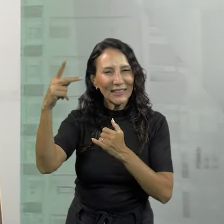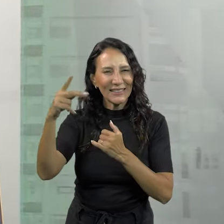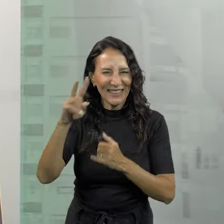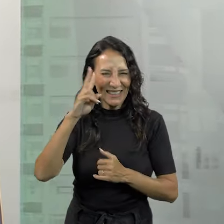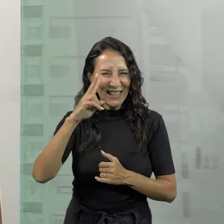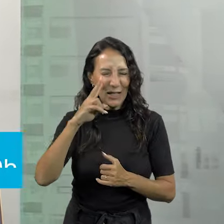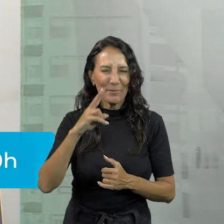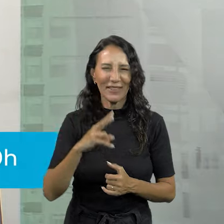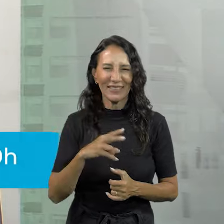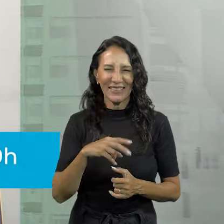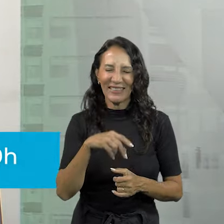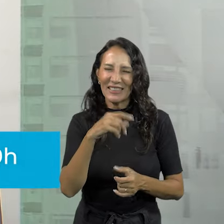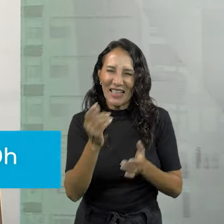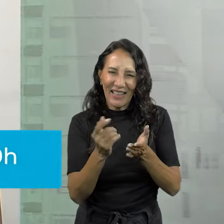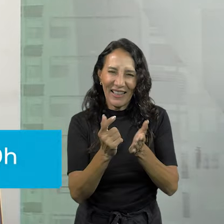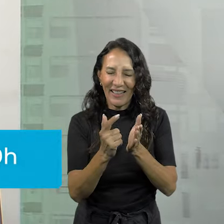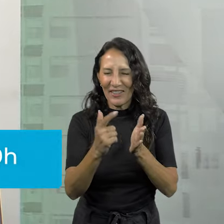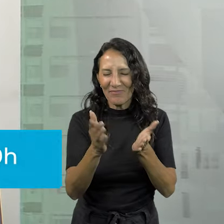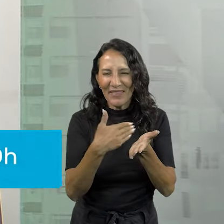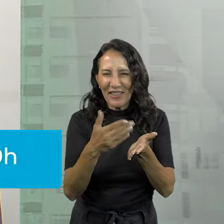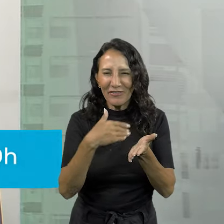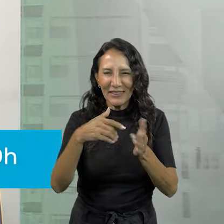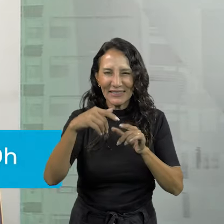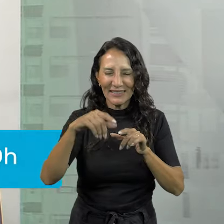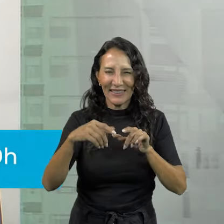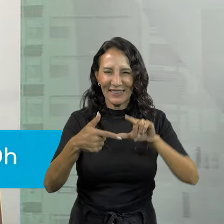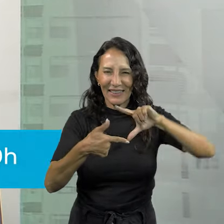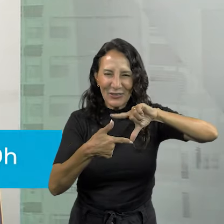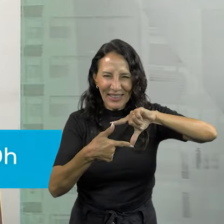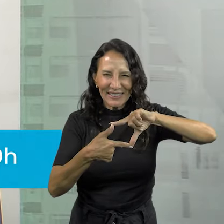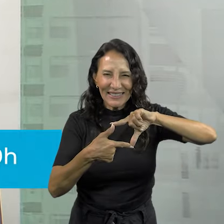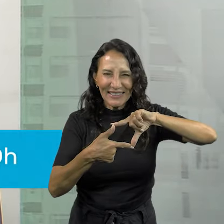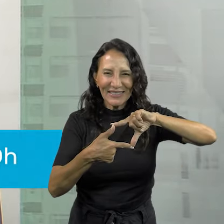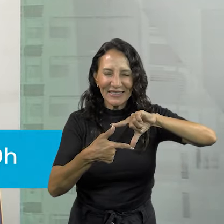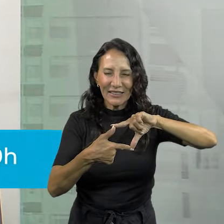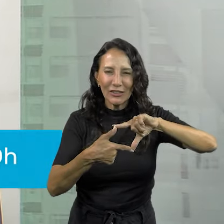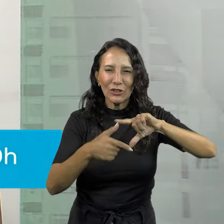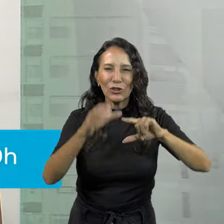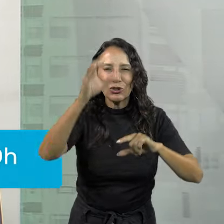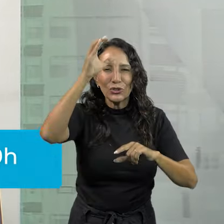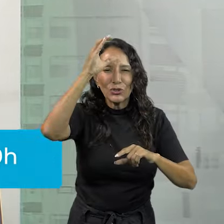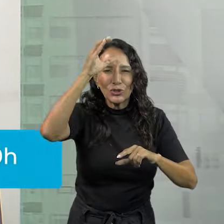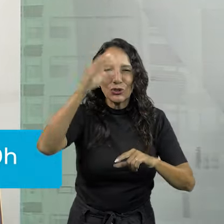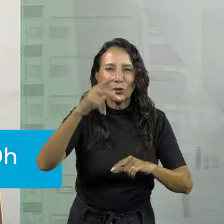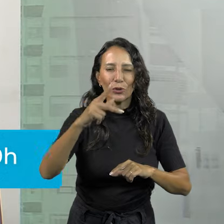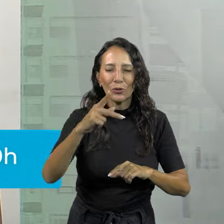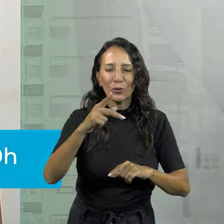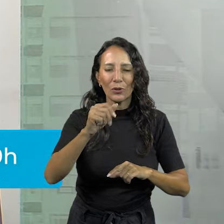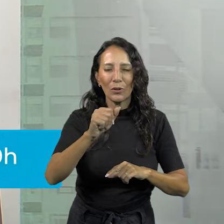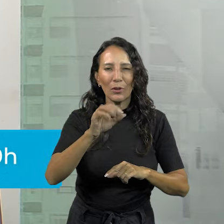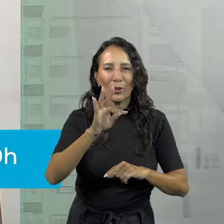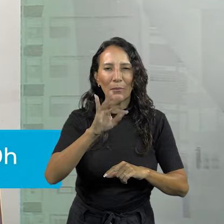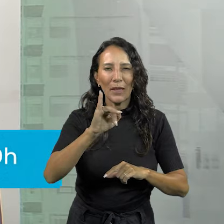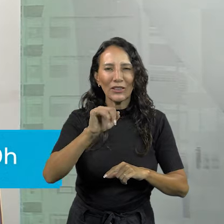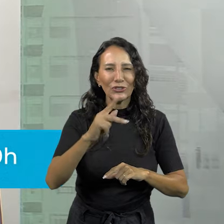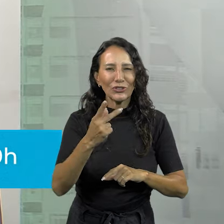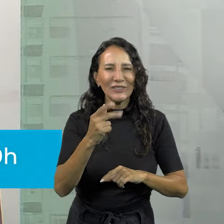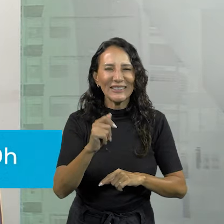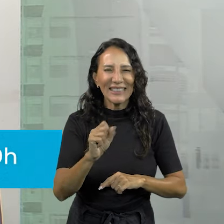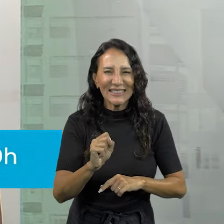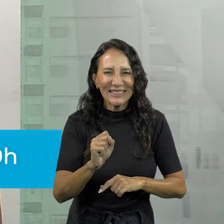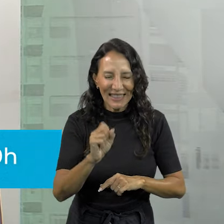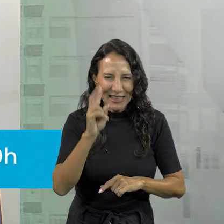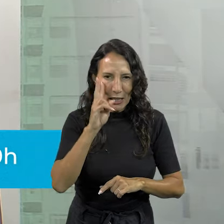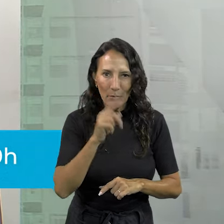todo mundo que lembra do tio Patinhas lembra de dinheiro. Por quê? Porque ele era adorador do dinheiro. Se você é adorador do Deus